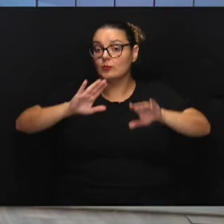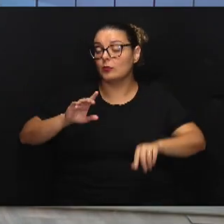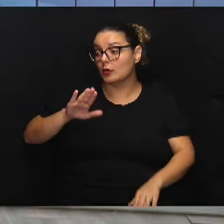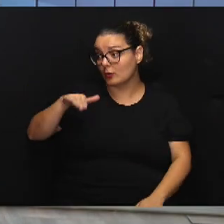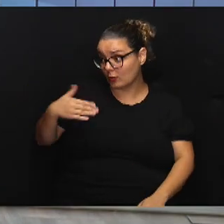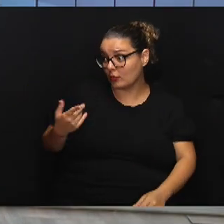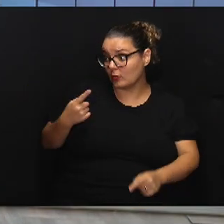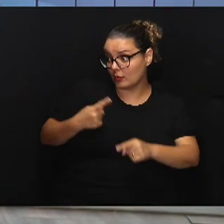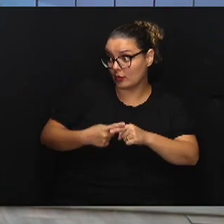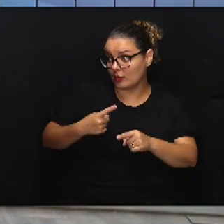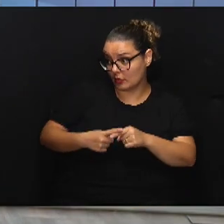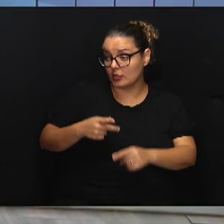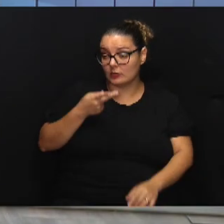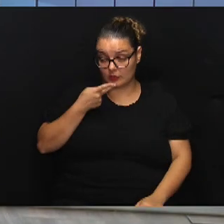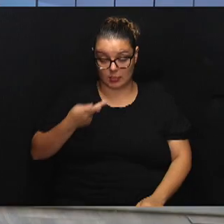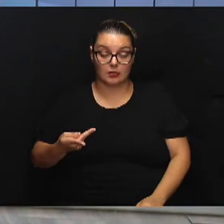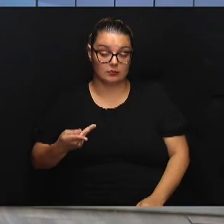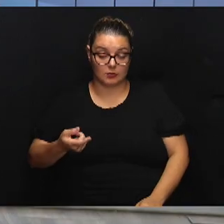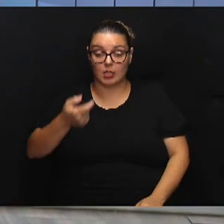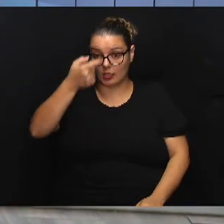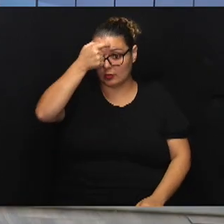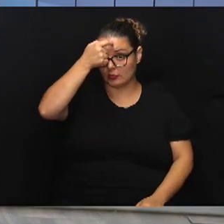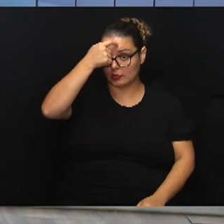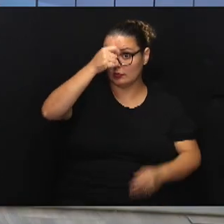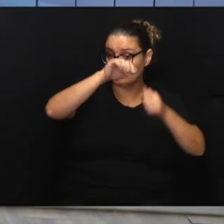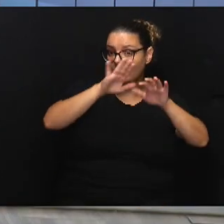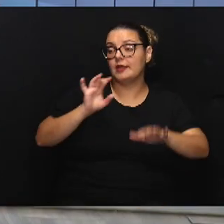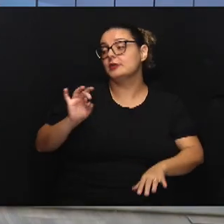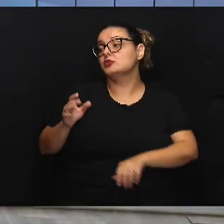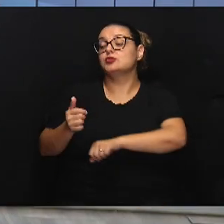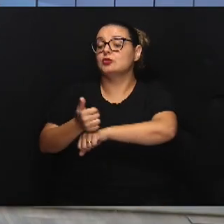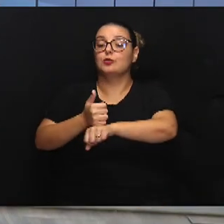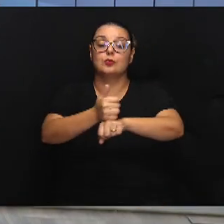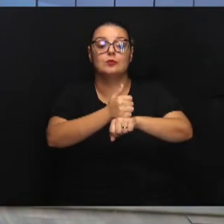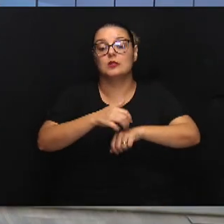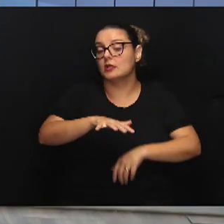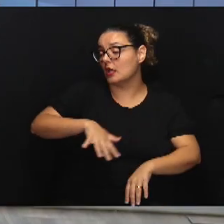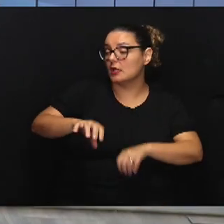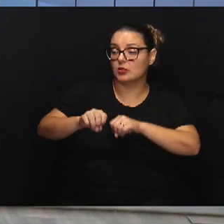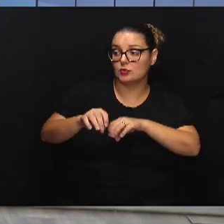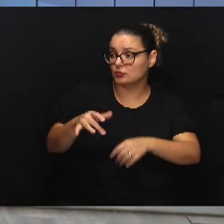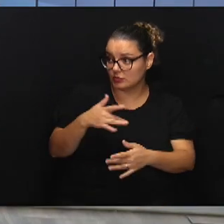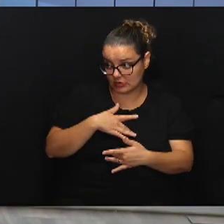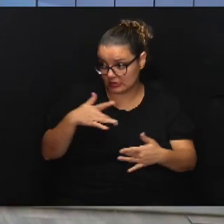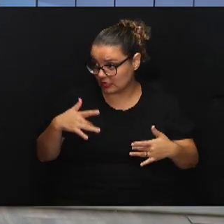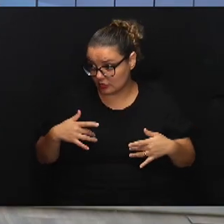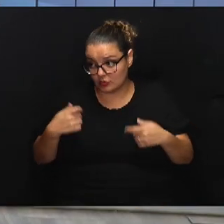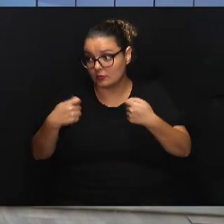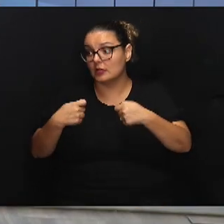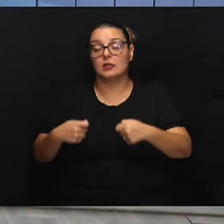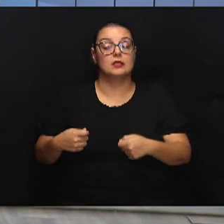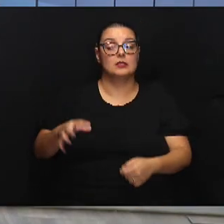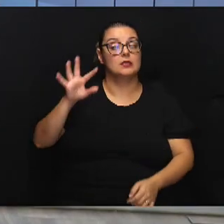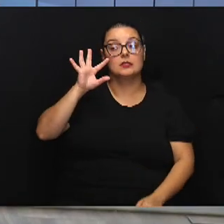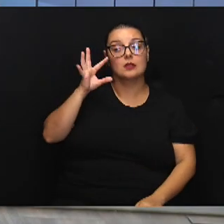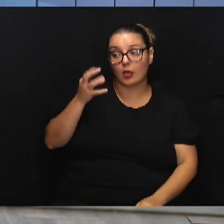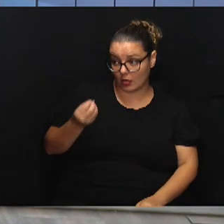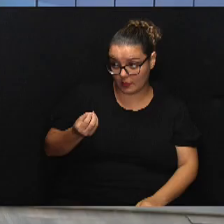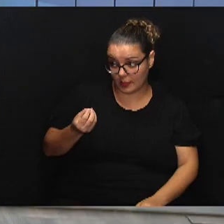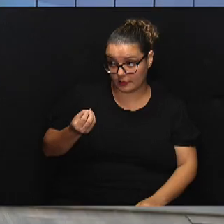de conscientização do autismo, a gente pensa que é só profissionais da área educacional, da área da saúde, que precisam ter esse